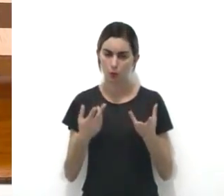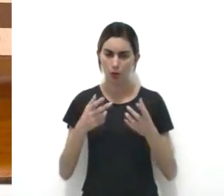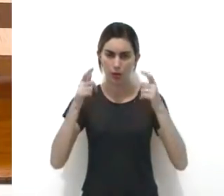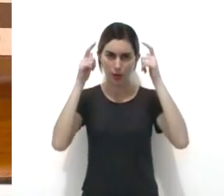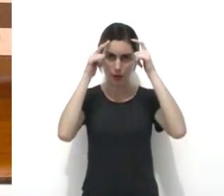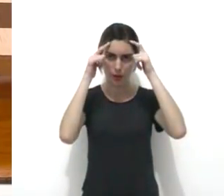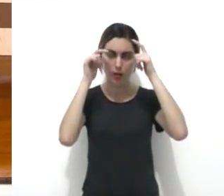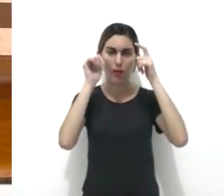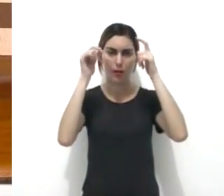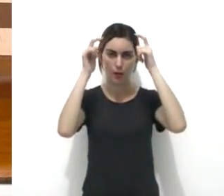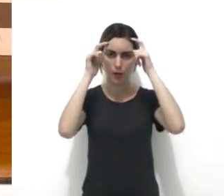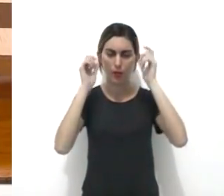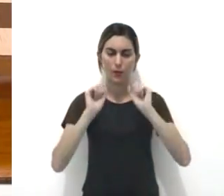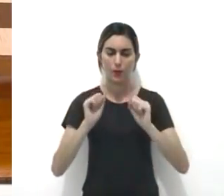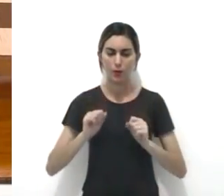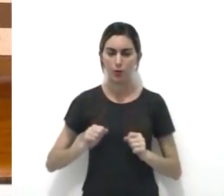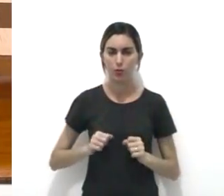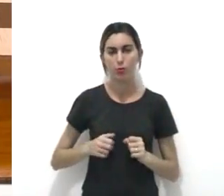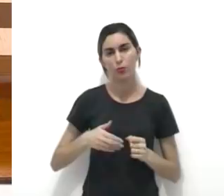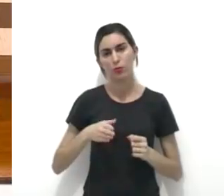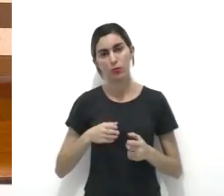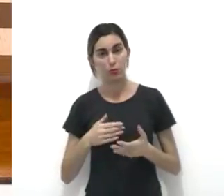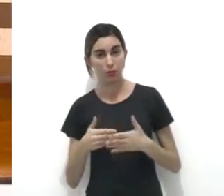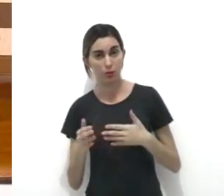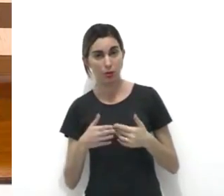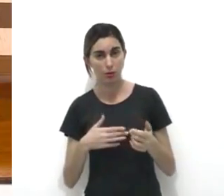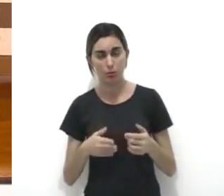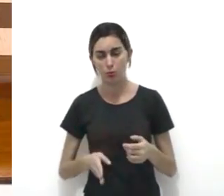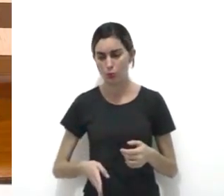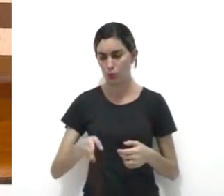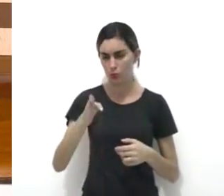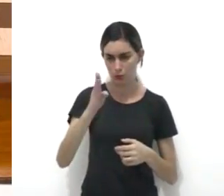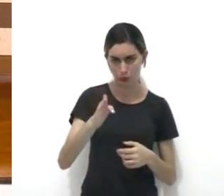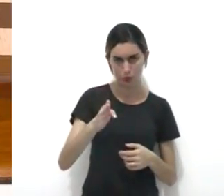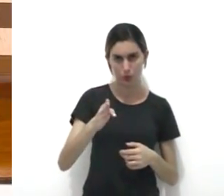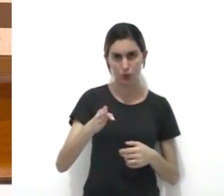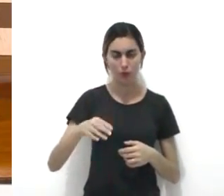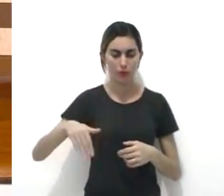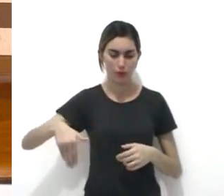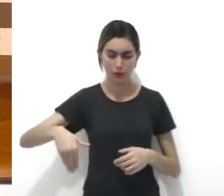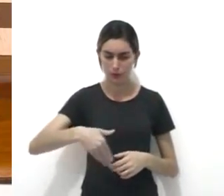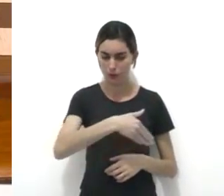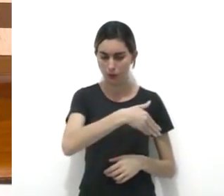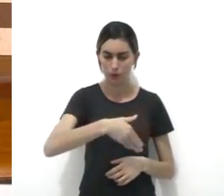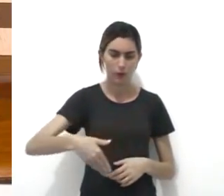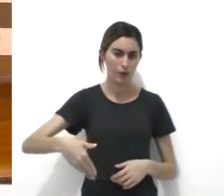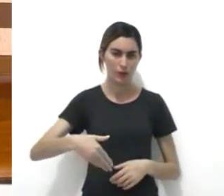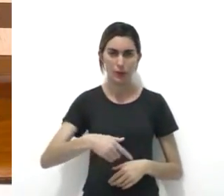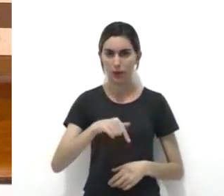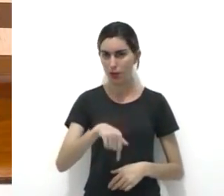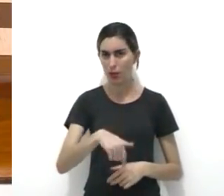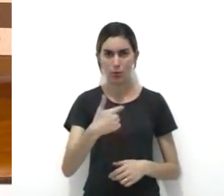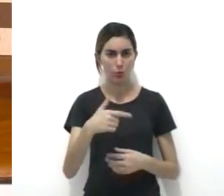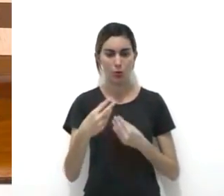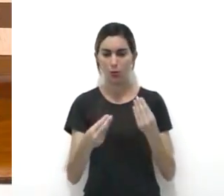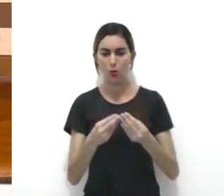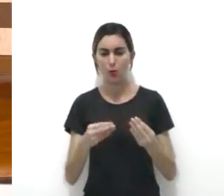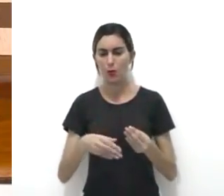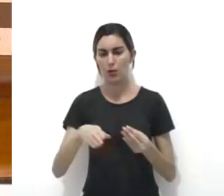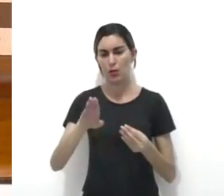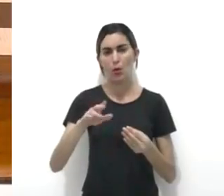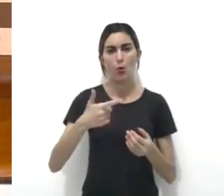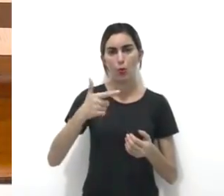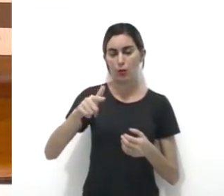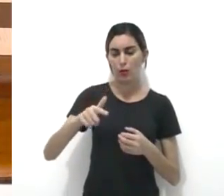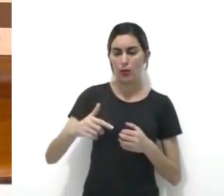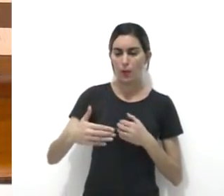Com a rainha, eu posso andar tanto na vertical como na horizontal. Aqui eu não tenho como sair porque